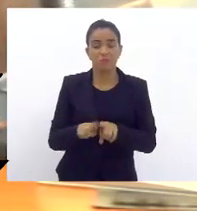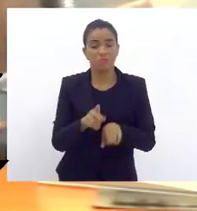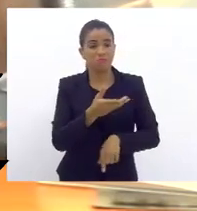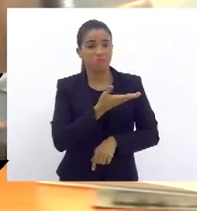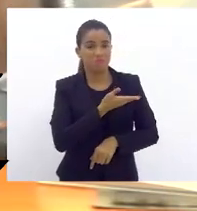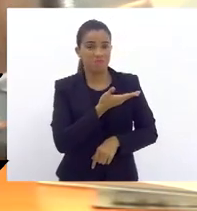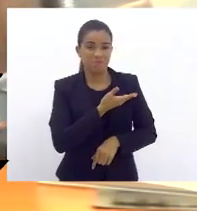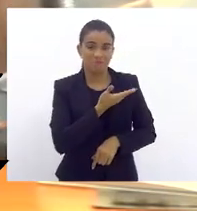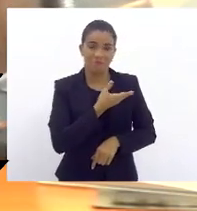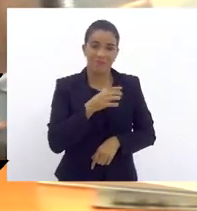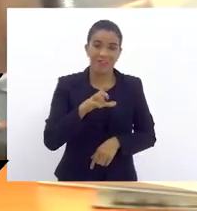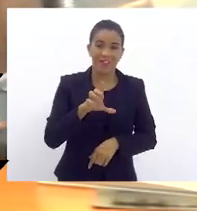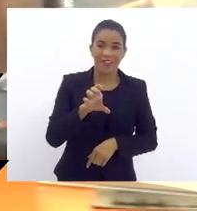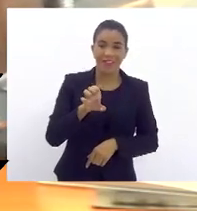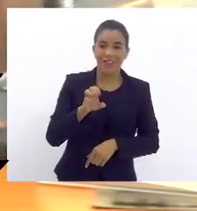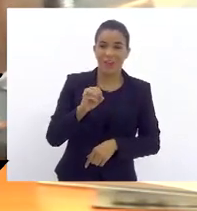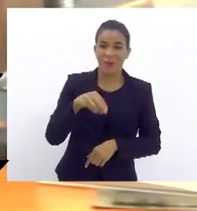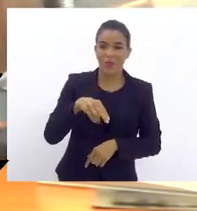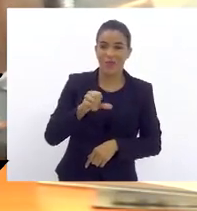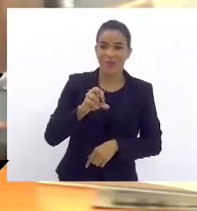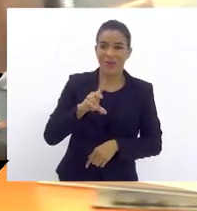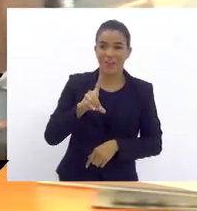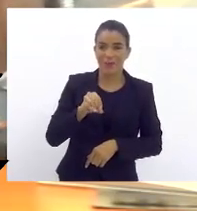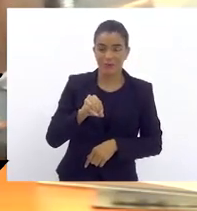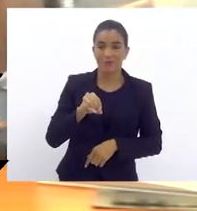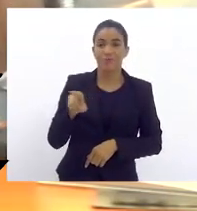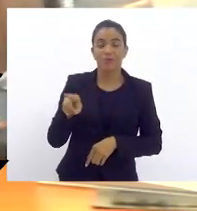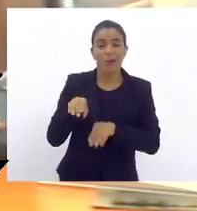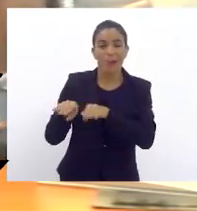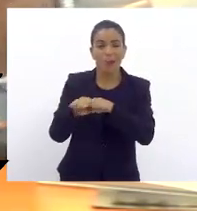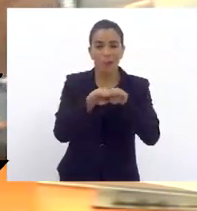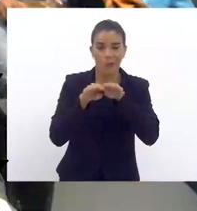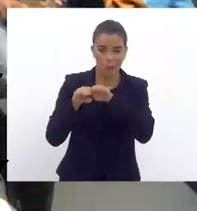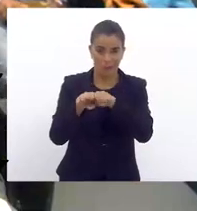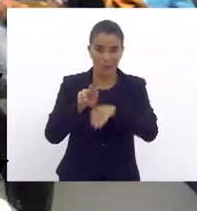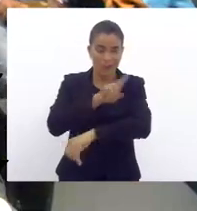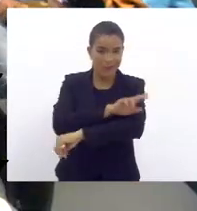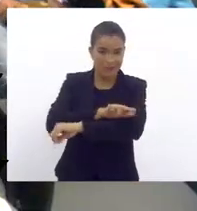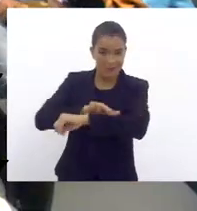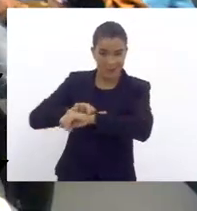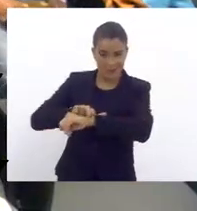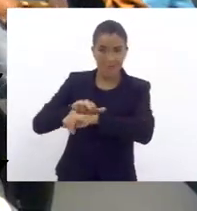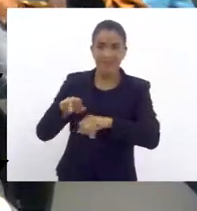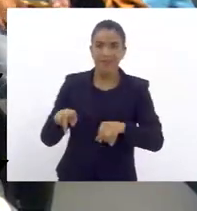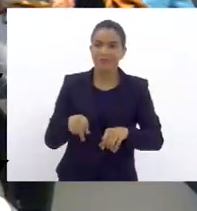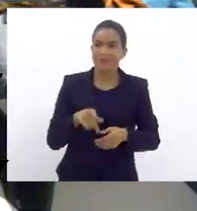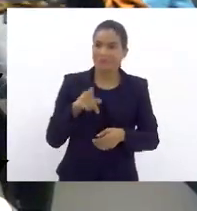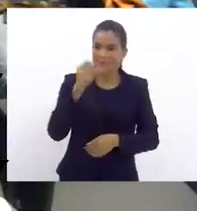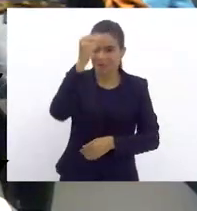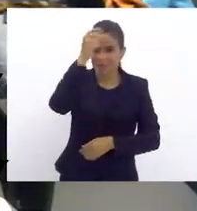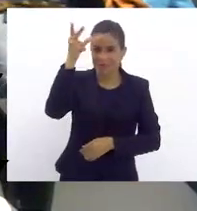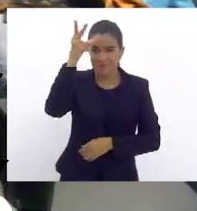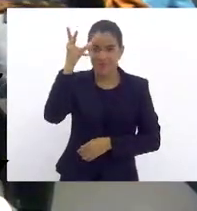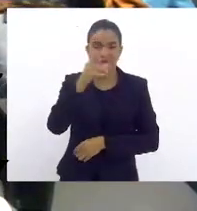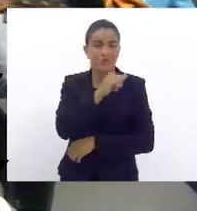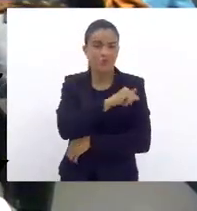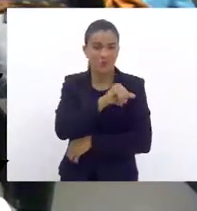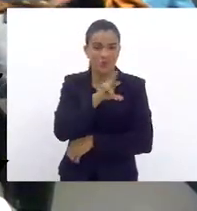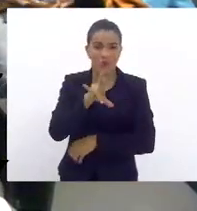Leonardo Matos da Coordenadoria da Igualdade racial da Prefeitura do Rio de Janeiro muitos orgânica